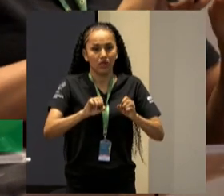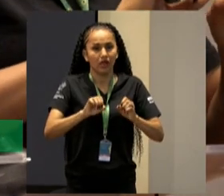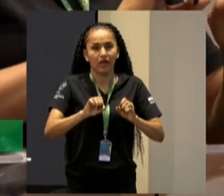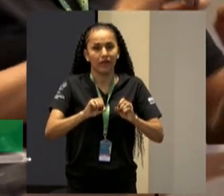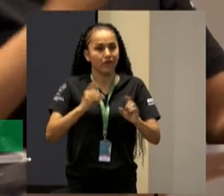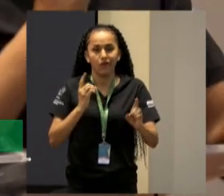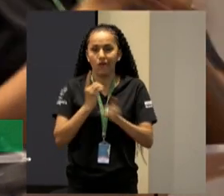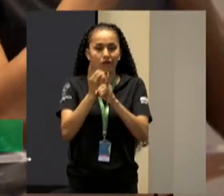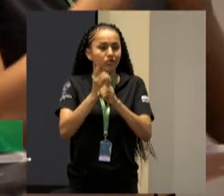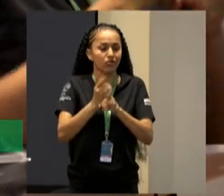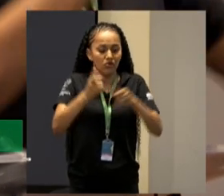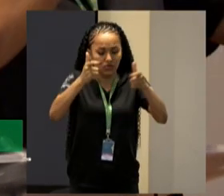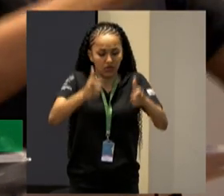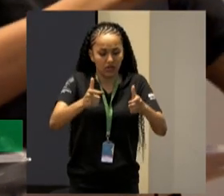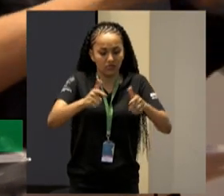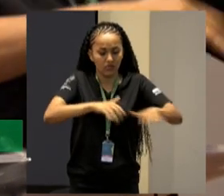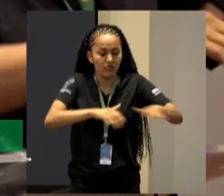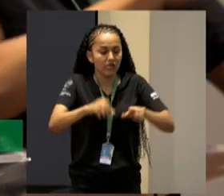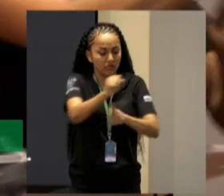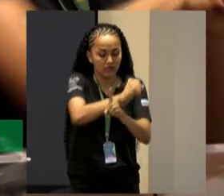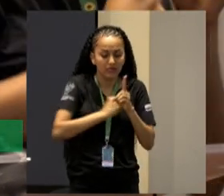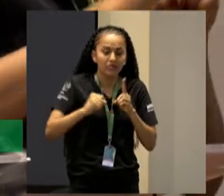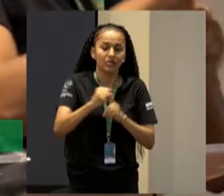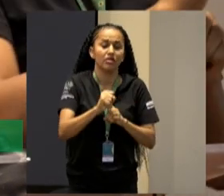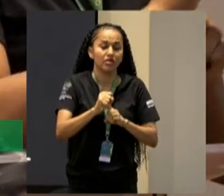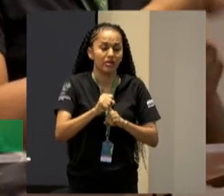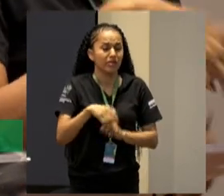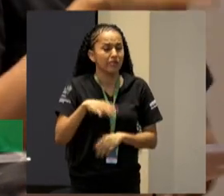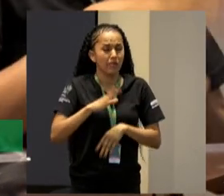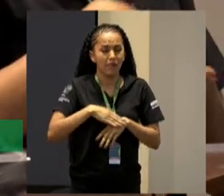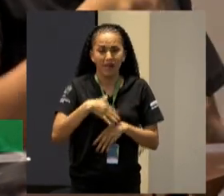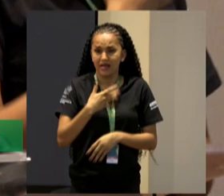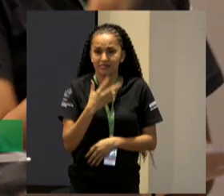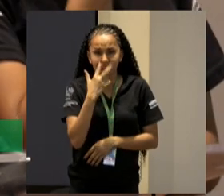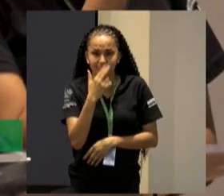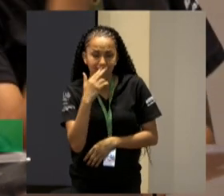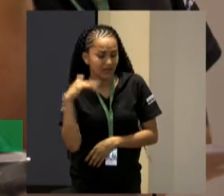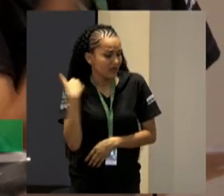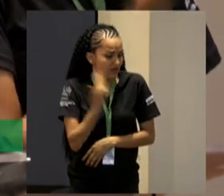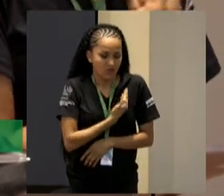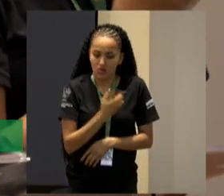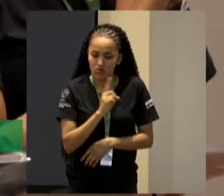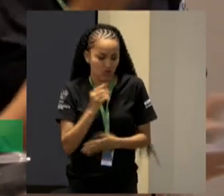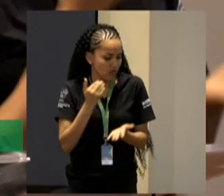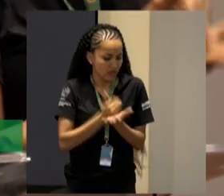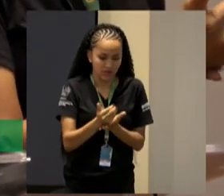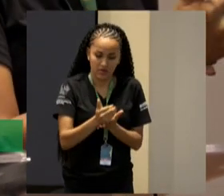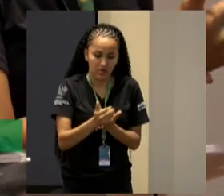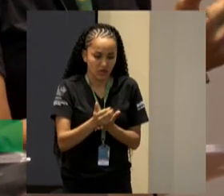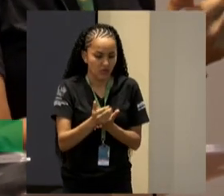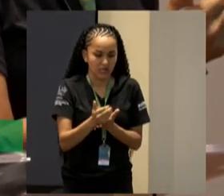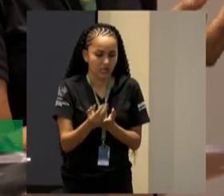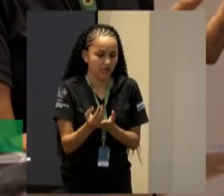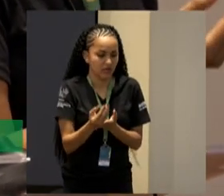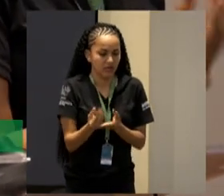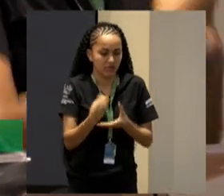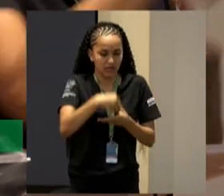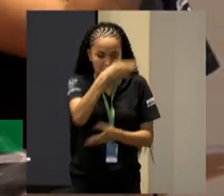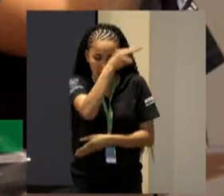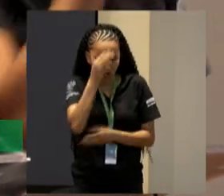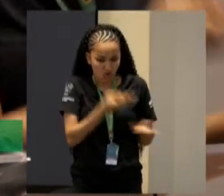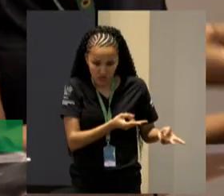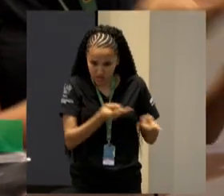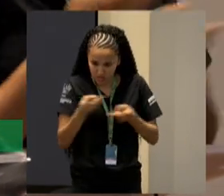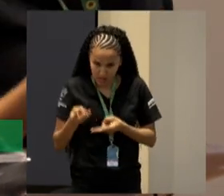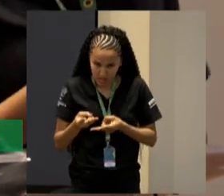espaços de educação e dos movimentos sociais. E por incrível que pareça, nós não começamos na rede sendo convidados